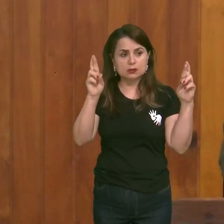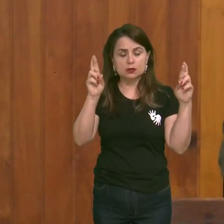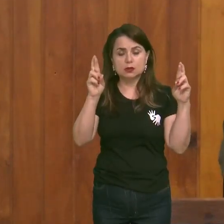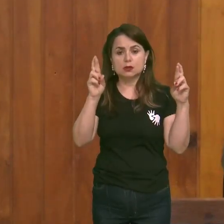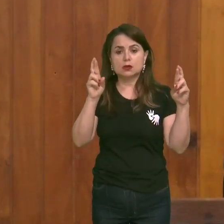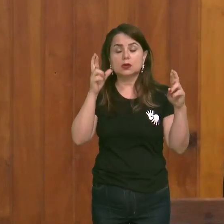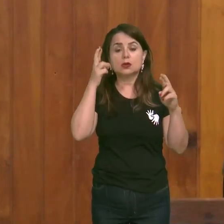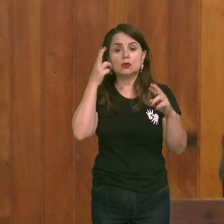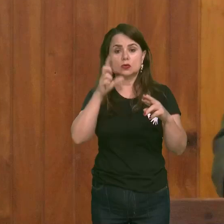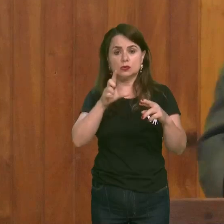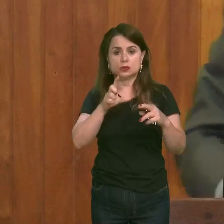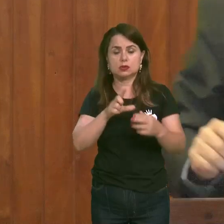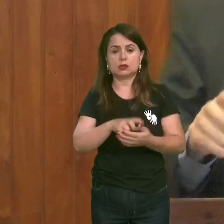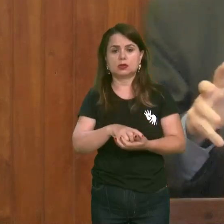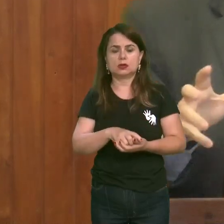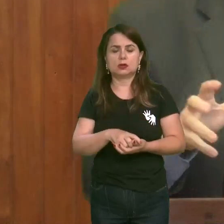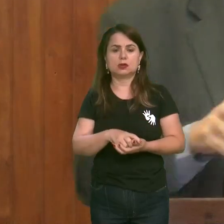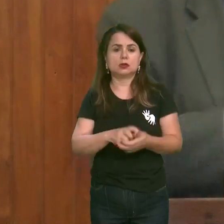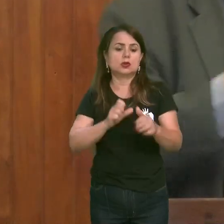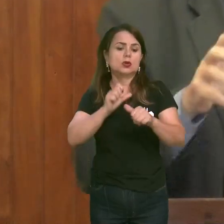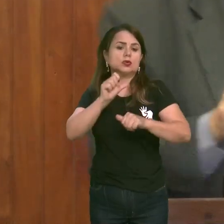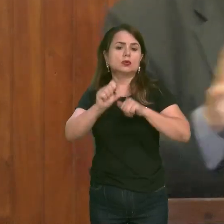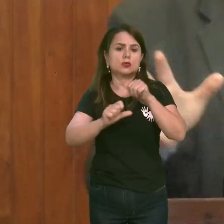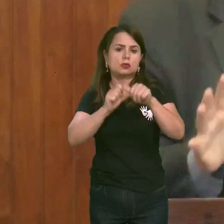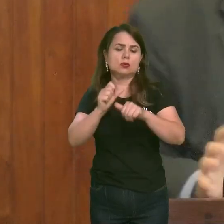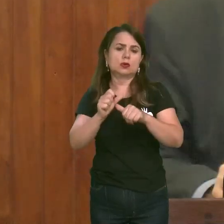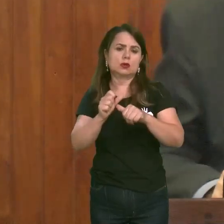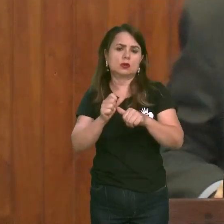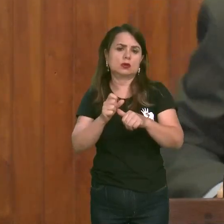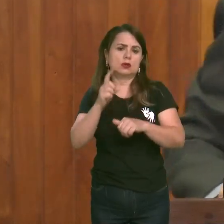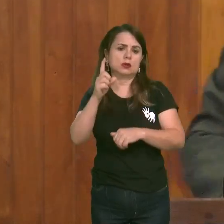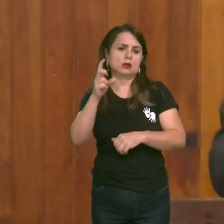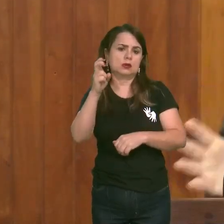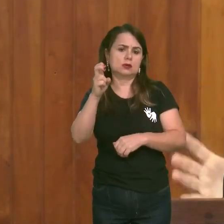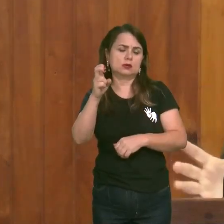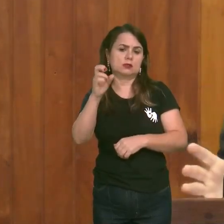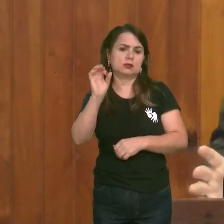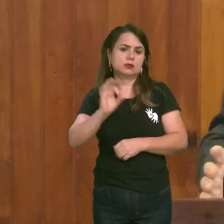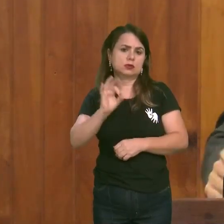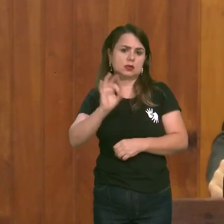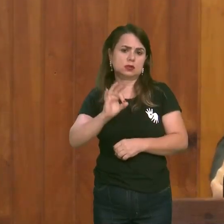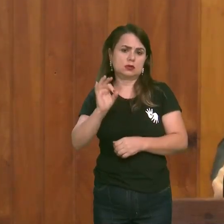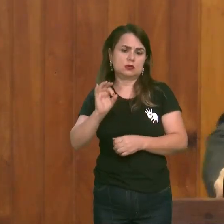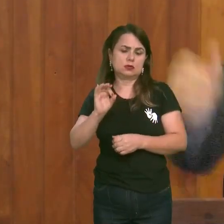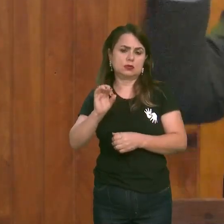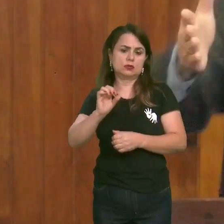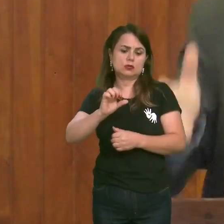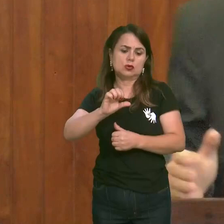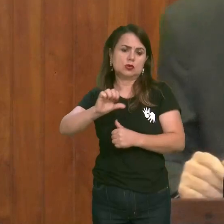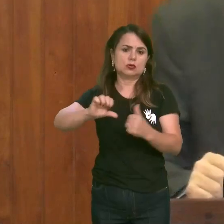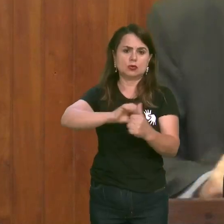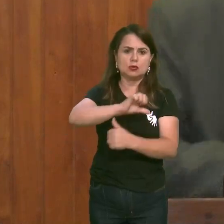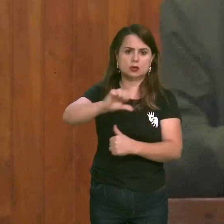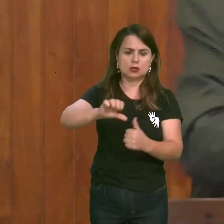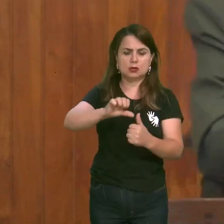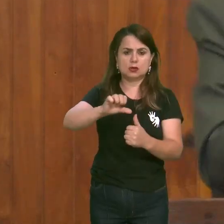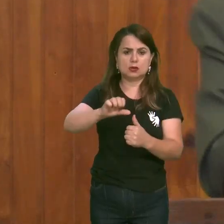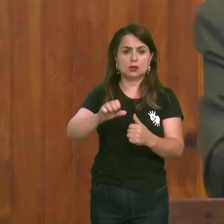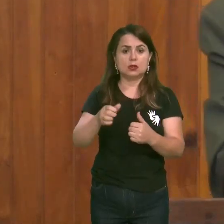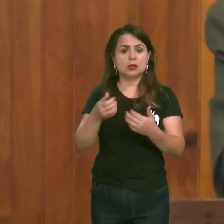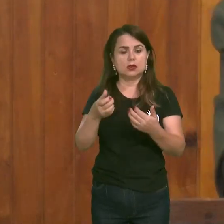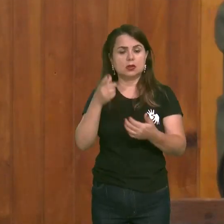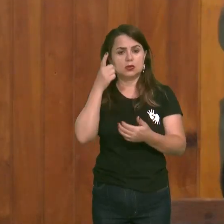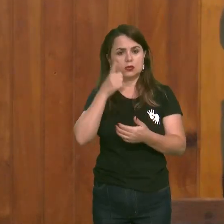liberalidade de alteração de recomposição de 15% de remanejo de 15% que eles acham espaço